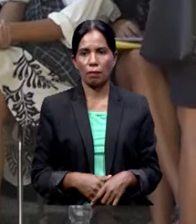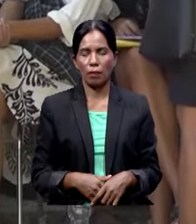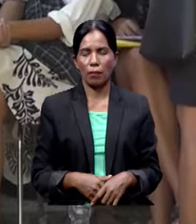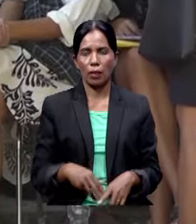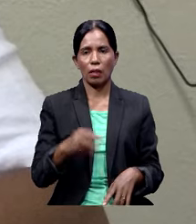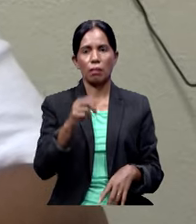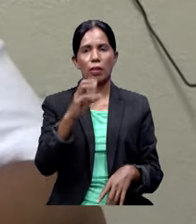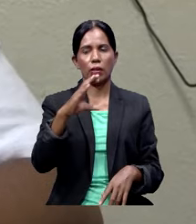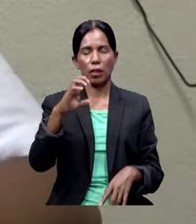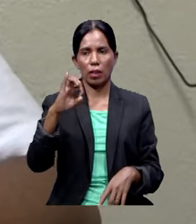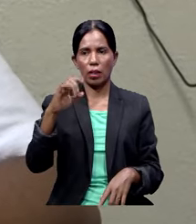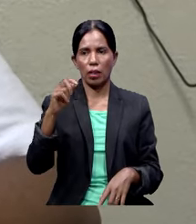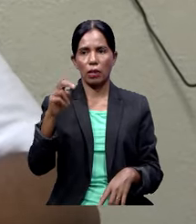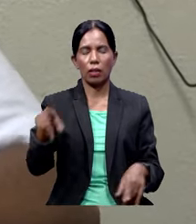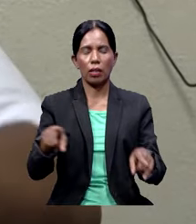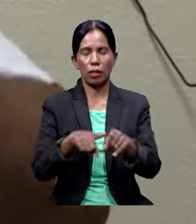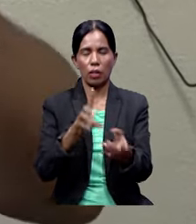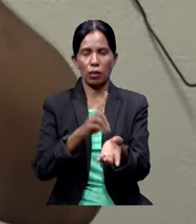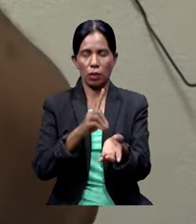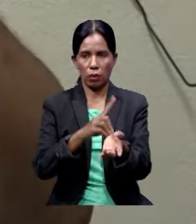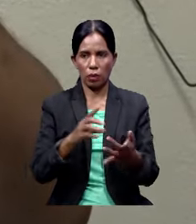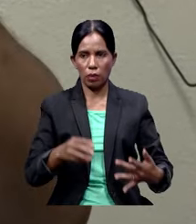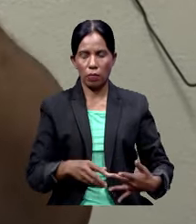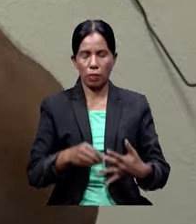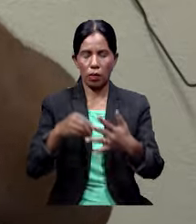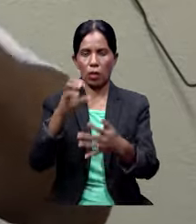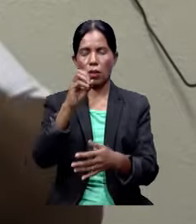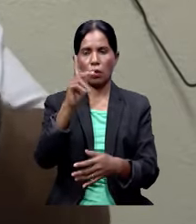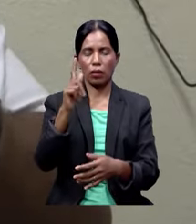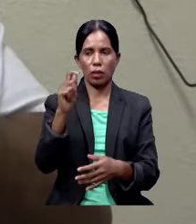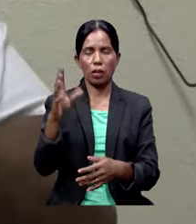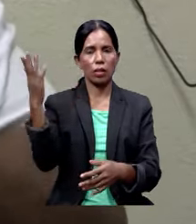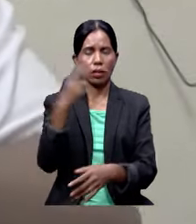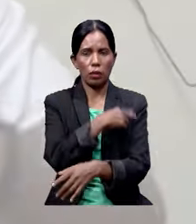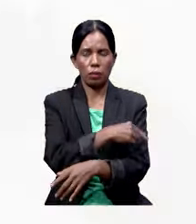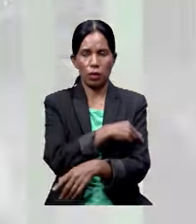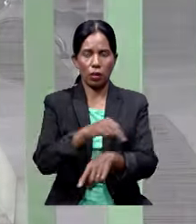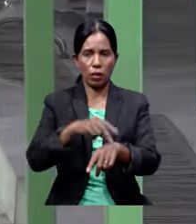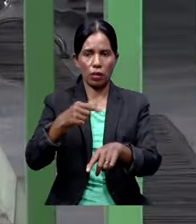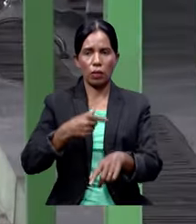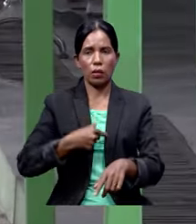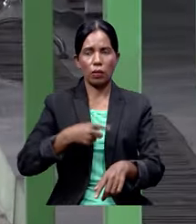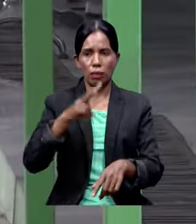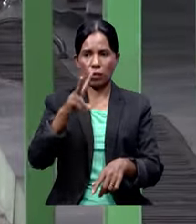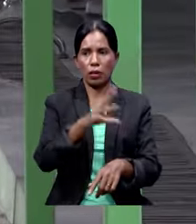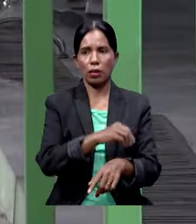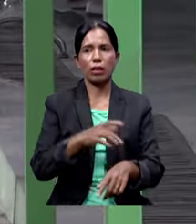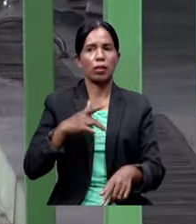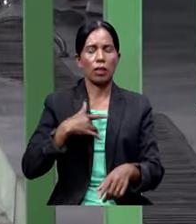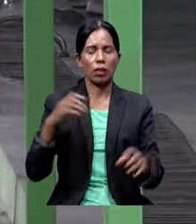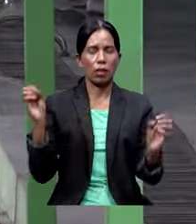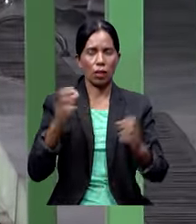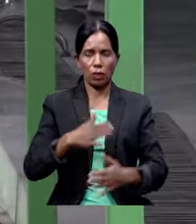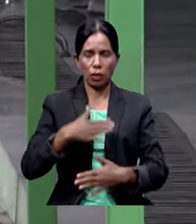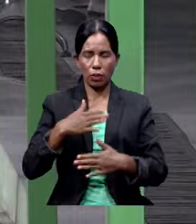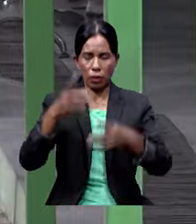Marcelino Vicente Correia, Hanessa médico especialista oftalmologia e Hospital Nacional Guido Valadares, sente-la satisfaz